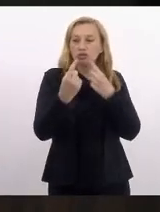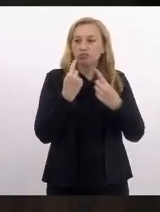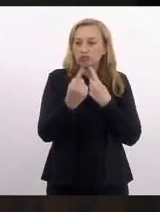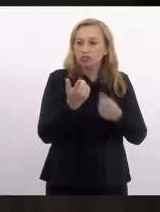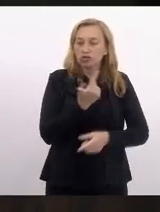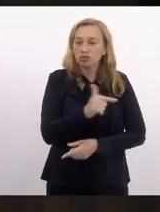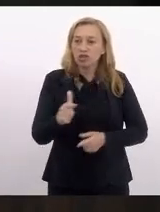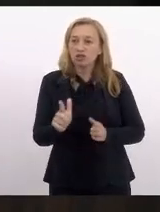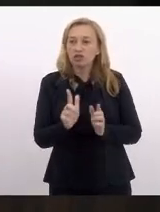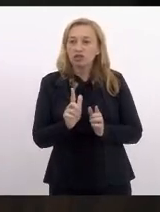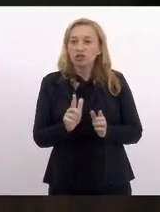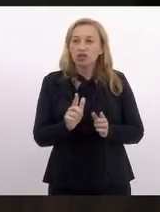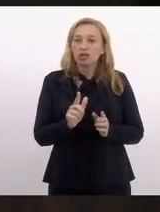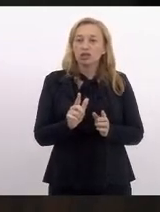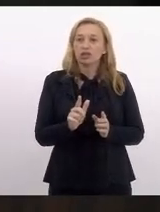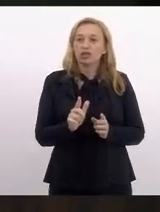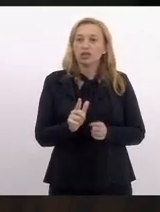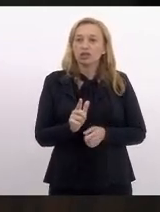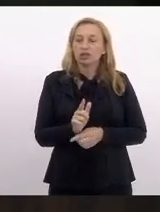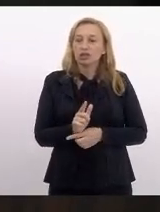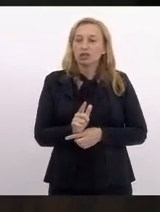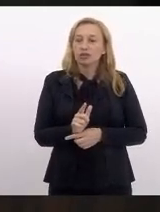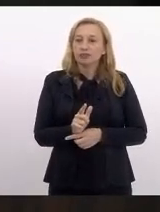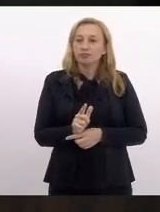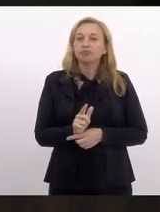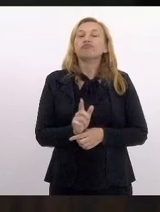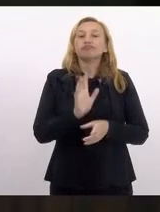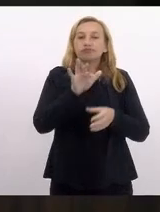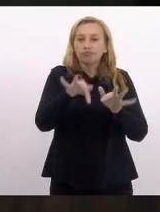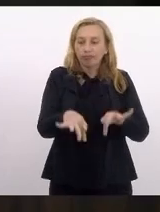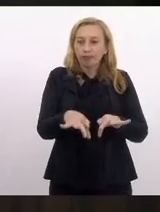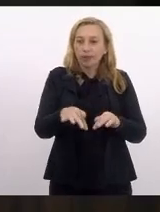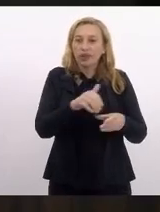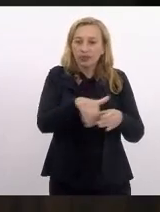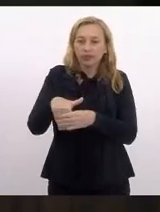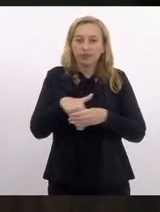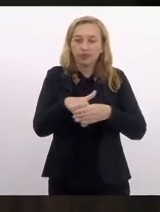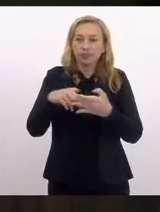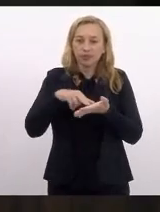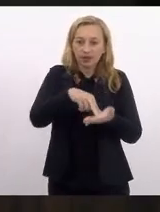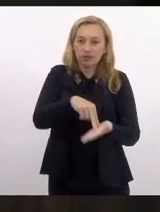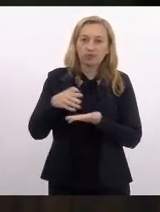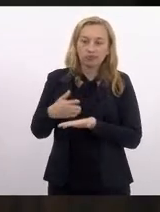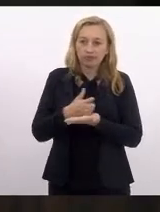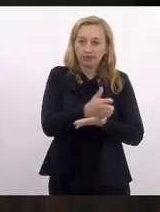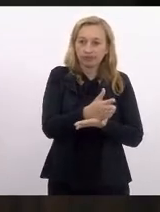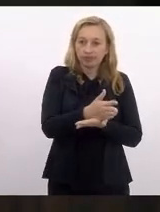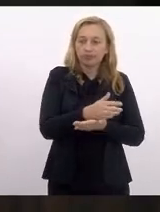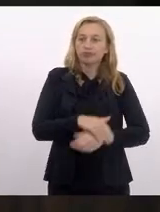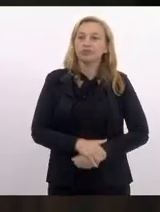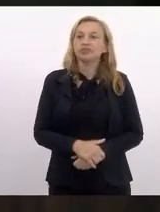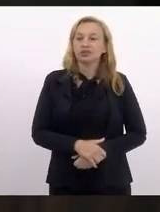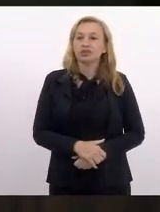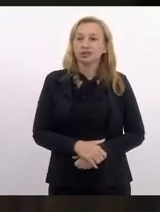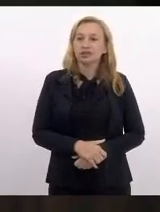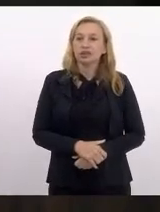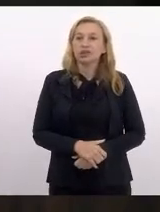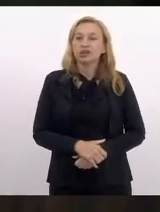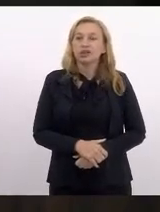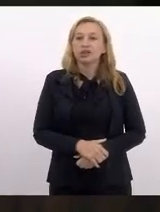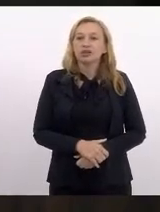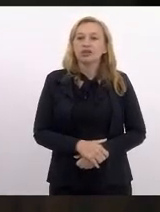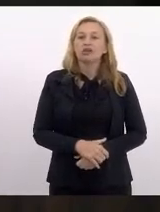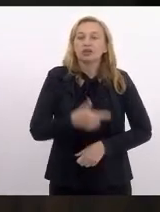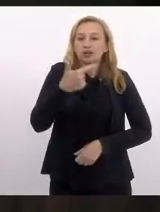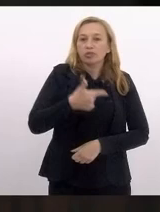na venda que Queira discutir o céu da discussão e votação sobre que aprovam permaneçam aprovado uma autógrafos